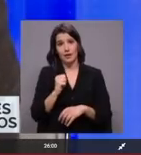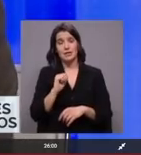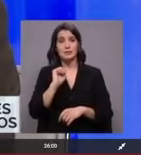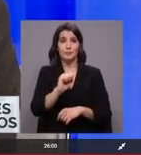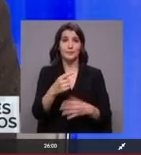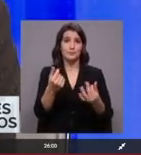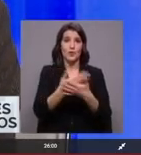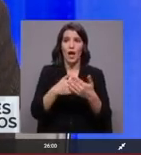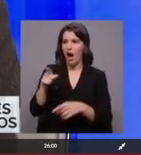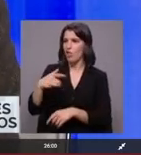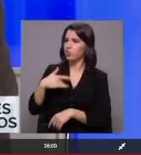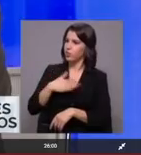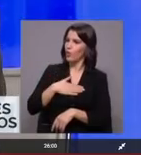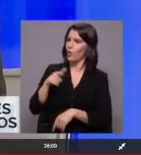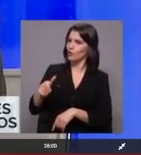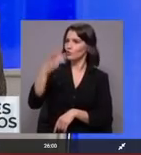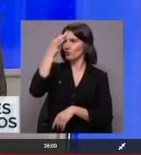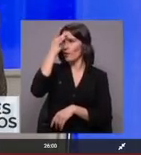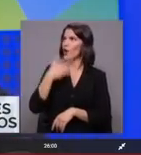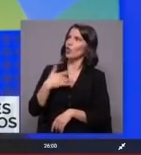porque eu sei que não